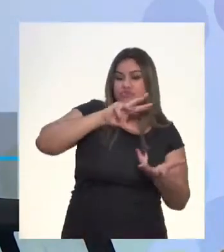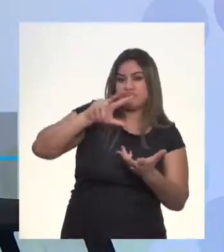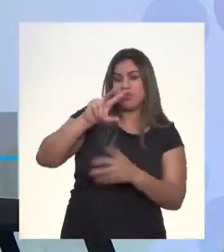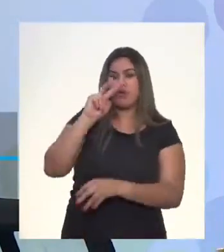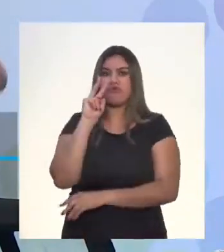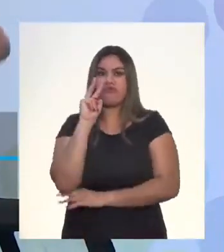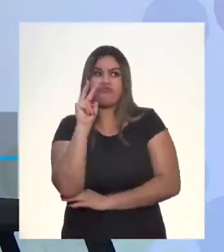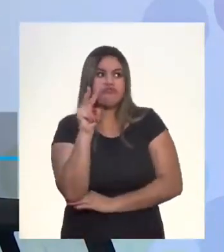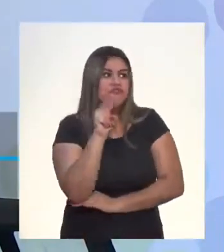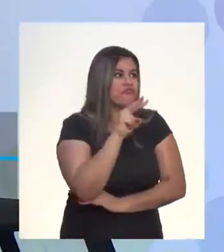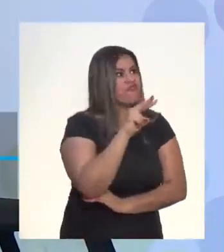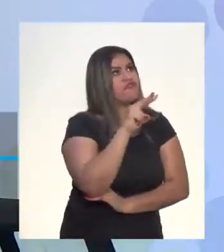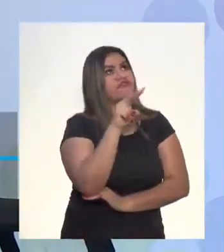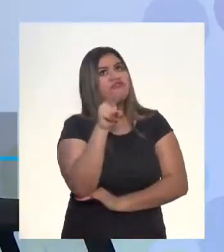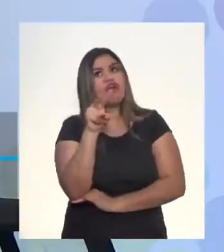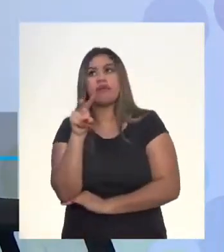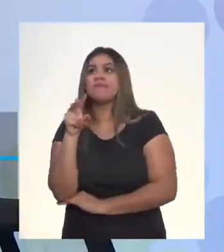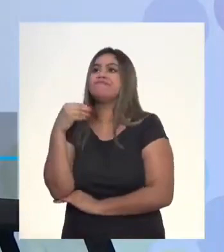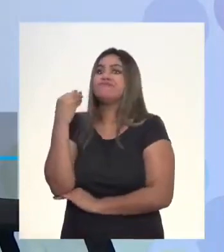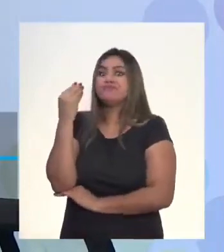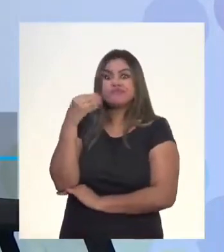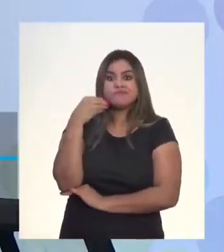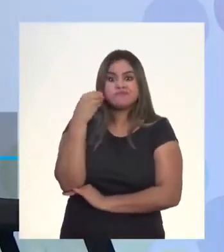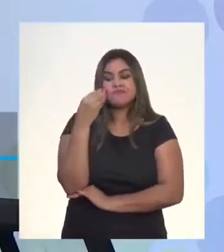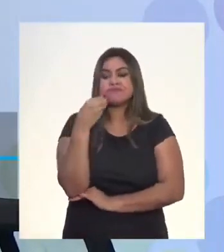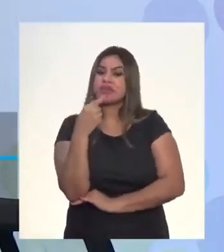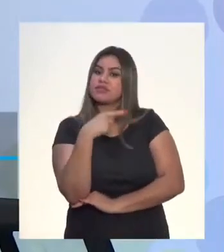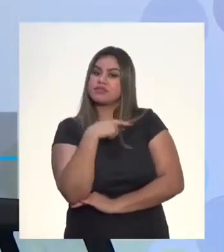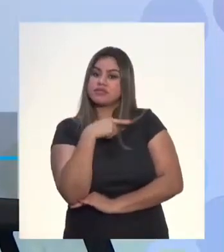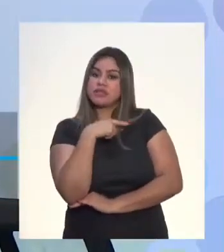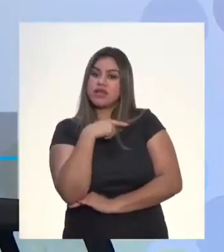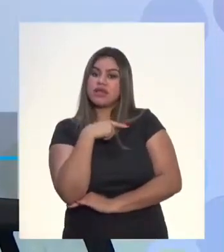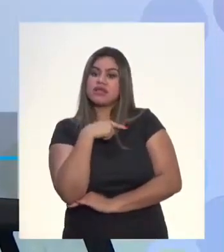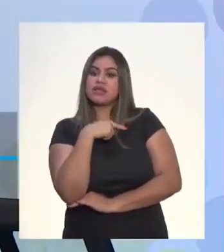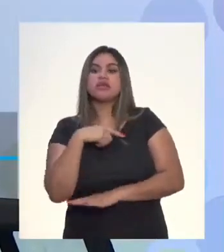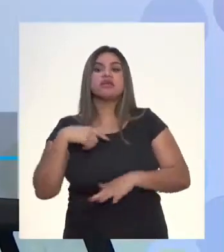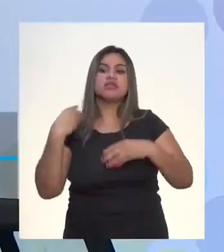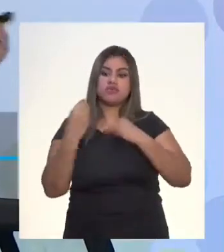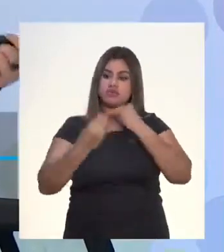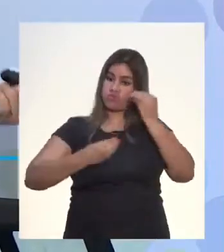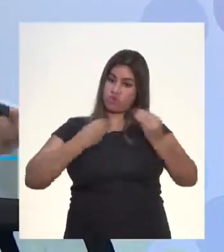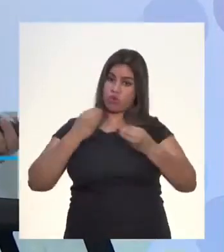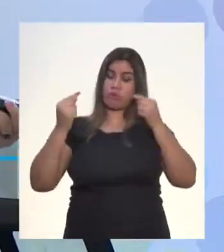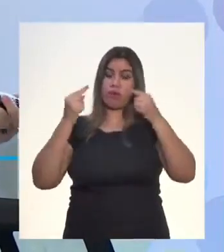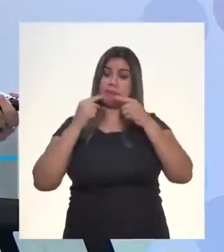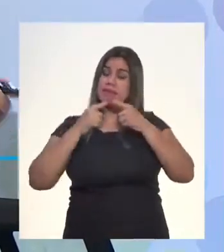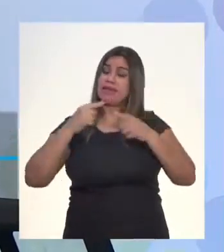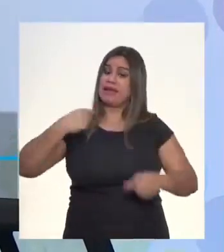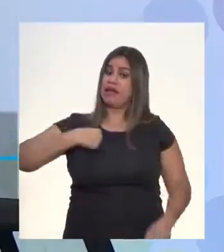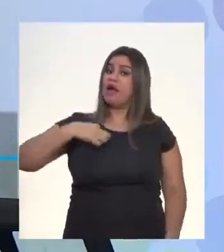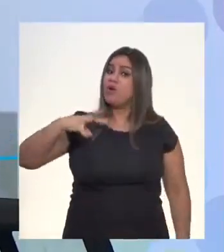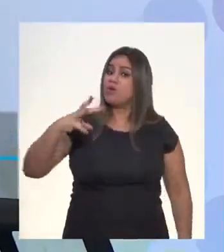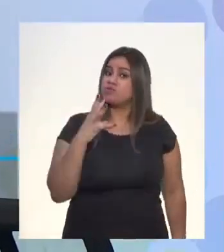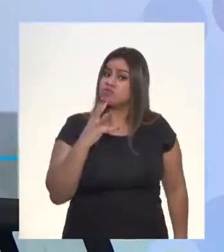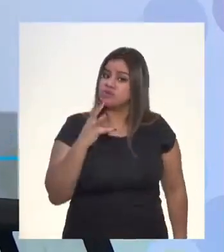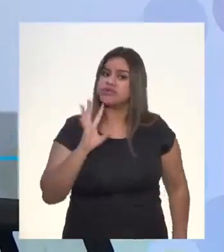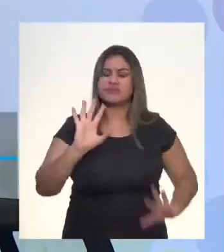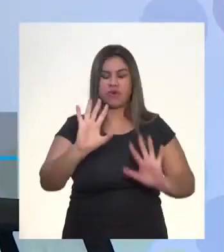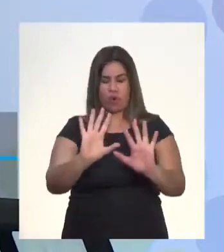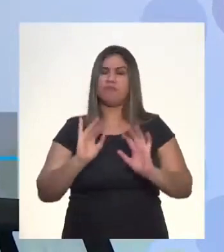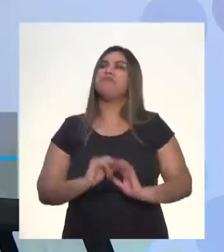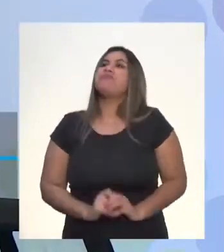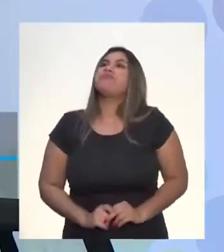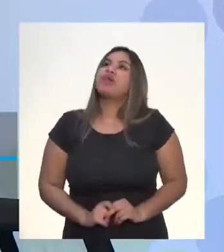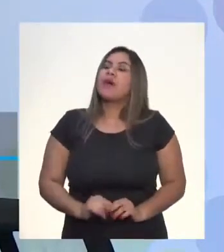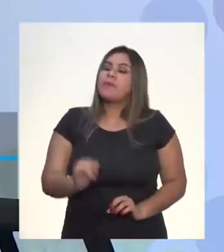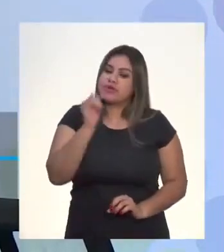nossas lentes, pelas nossas experiências. Então, na verdade, a gente enxerga o mundo pelo que a gente conhece. Então, por exemplo, eu